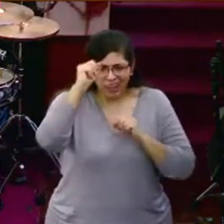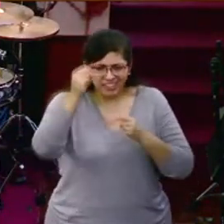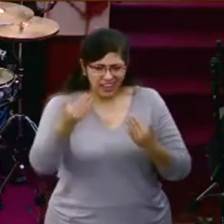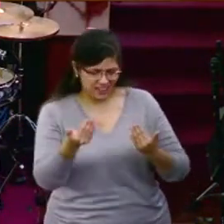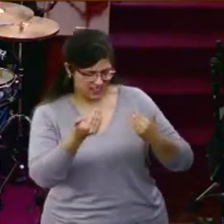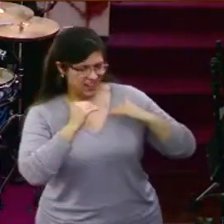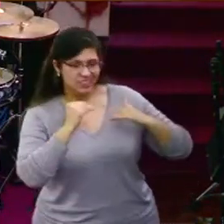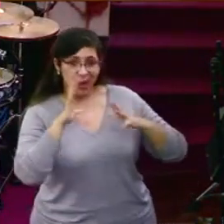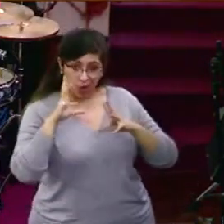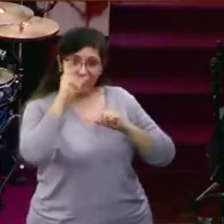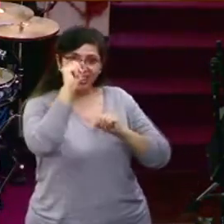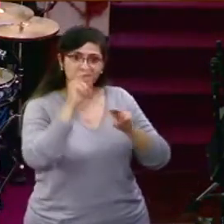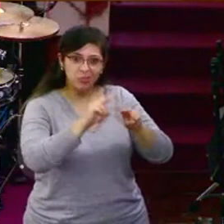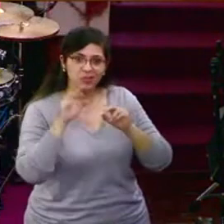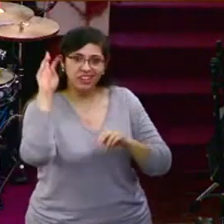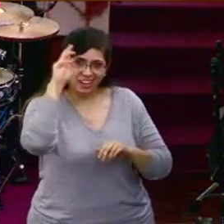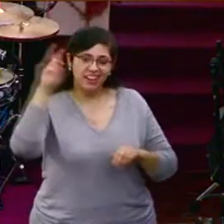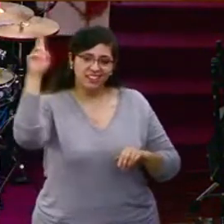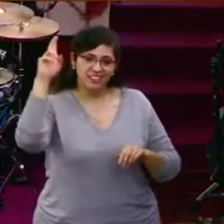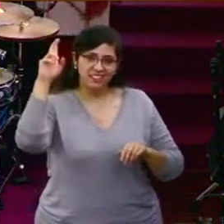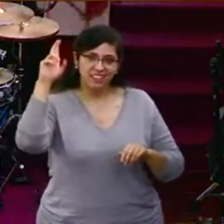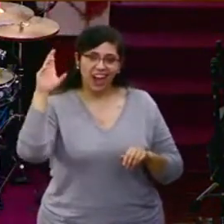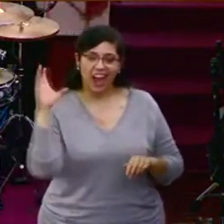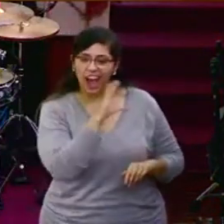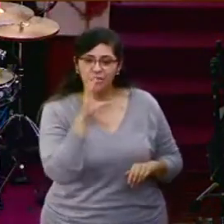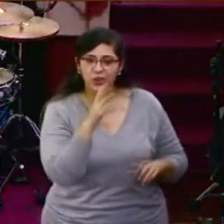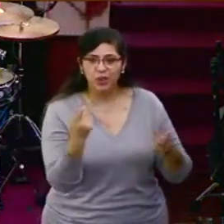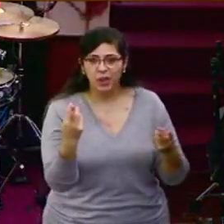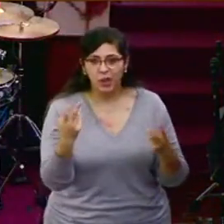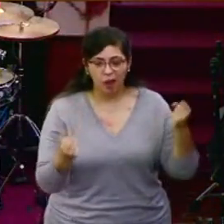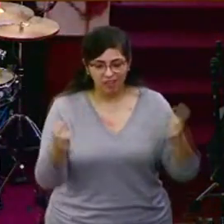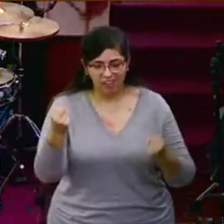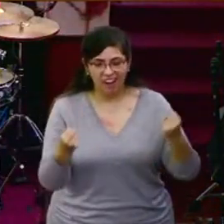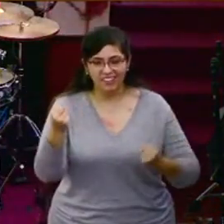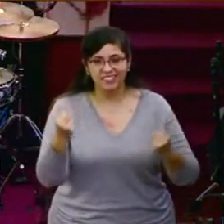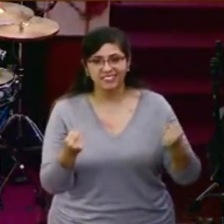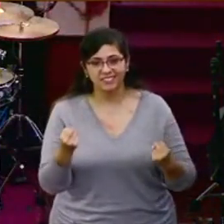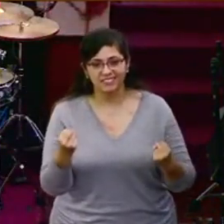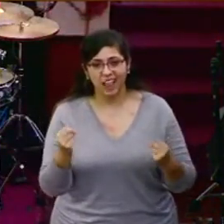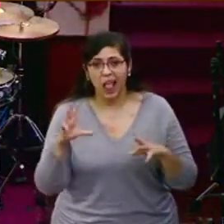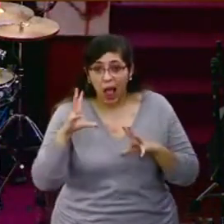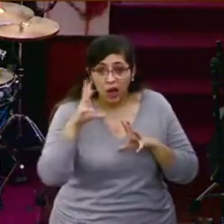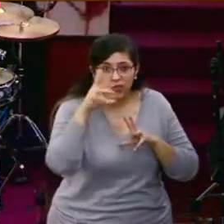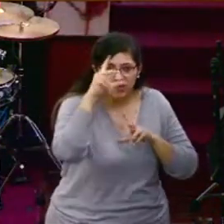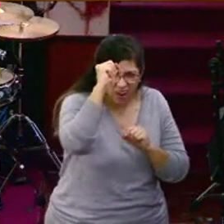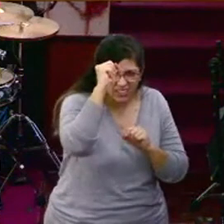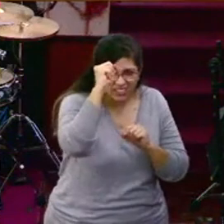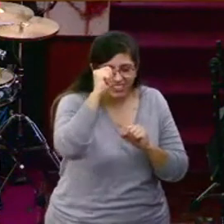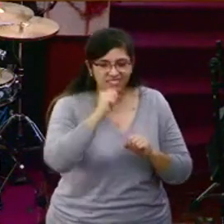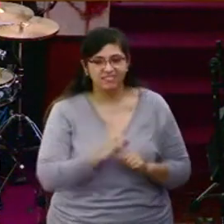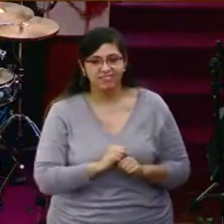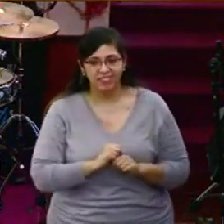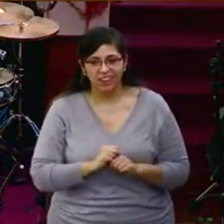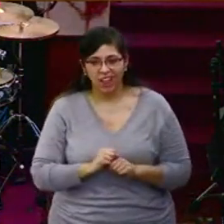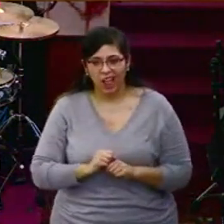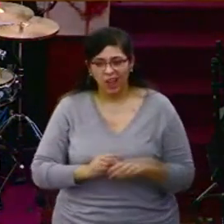nós é como se fosse potência e velocidade em um carro a graça é como se fosse a força a força para